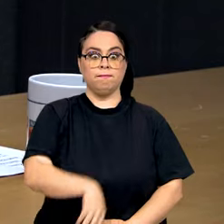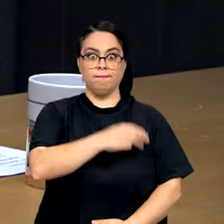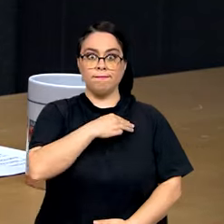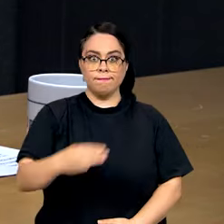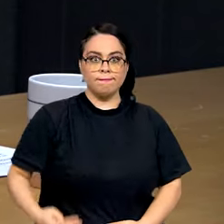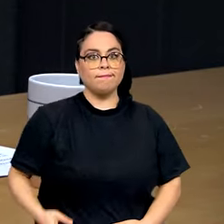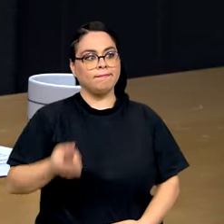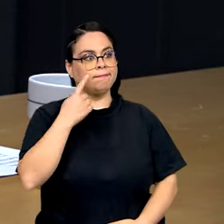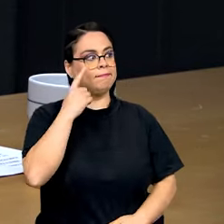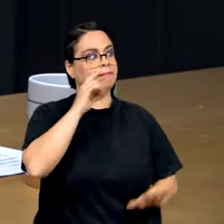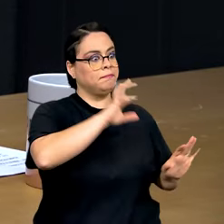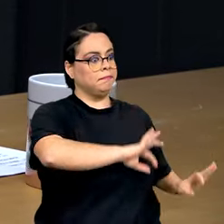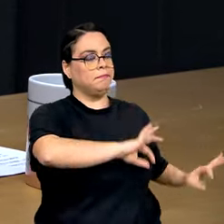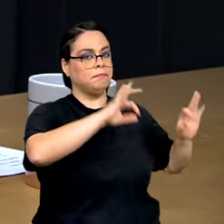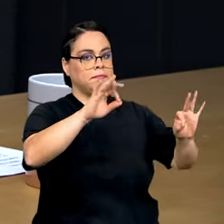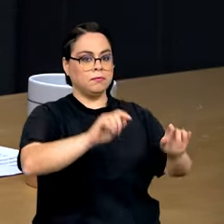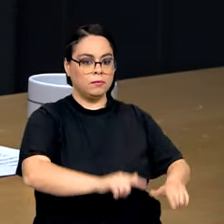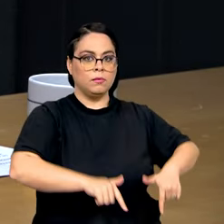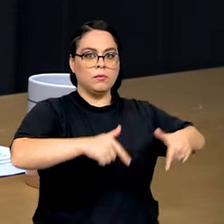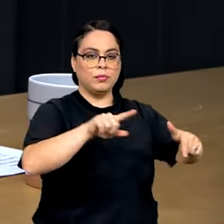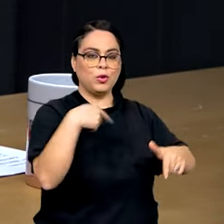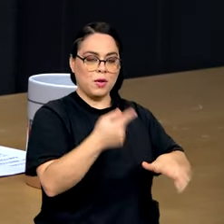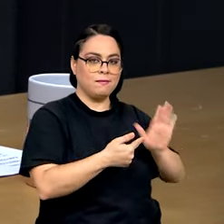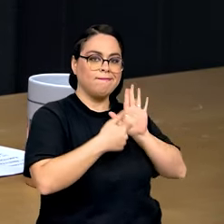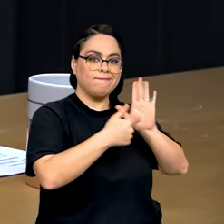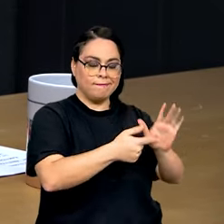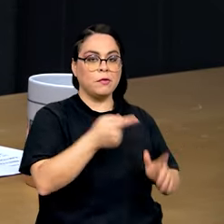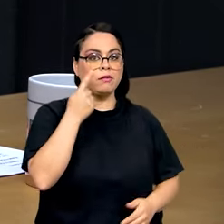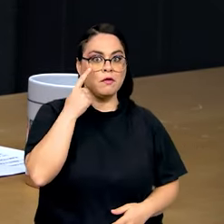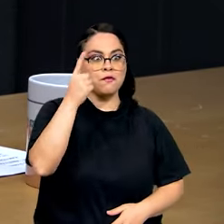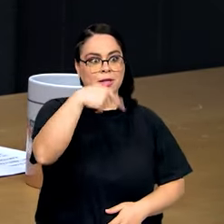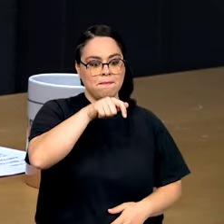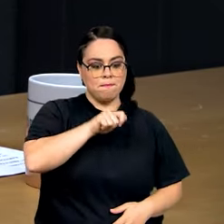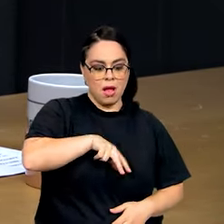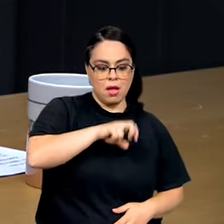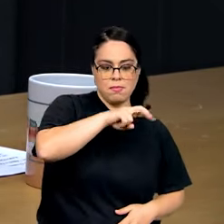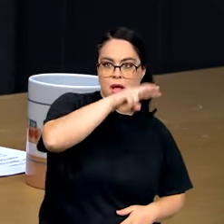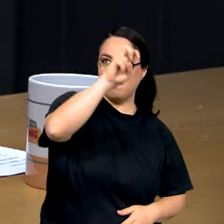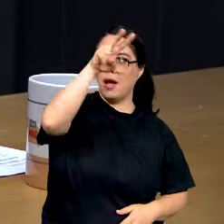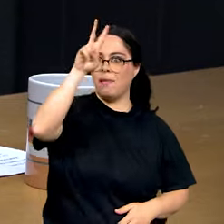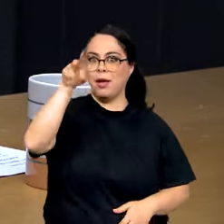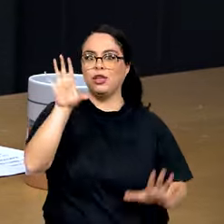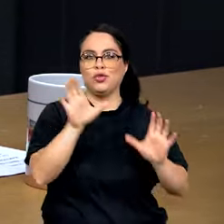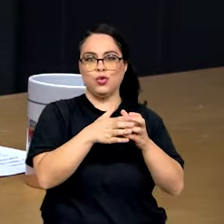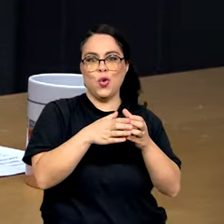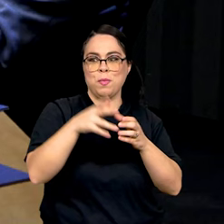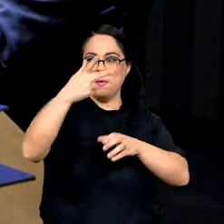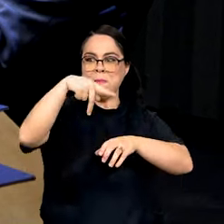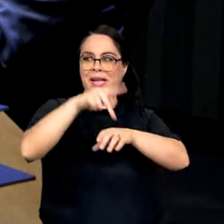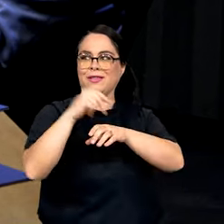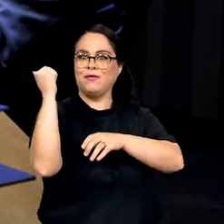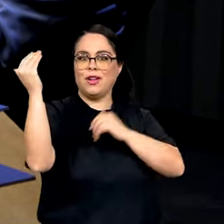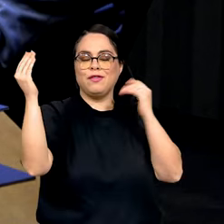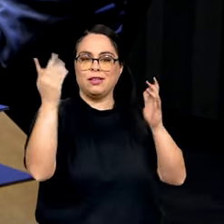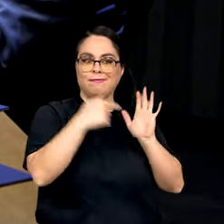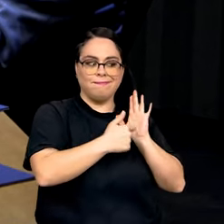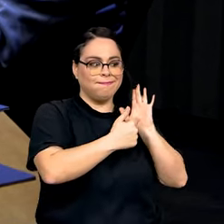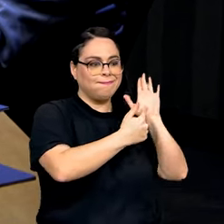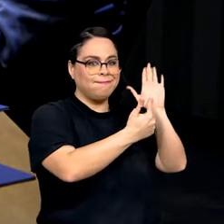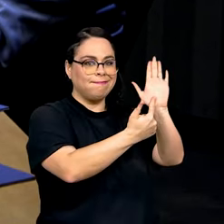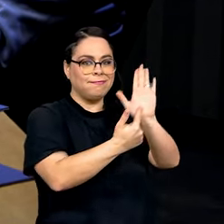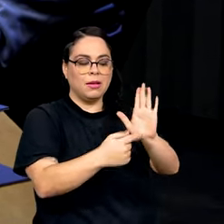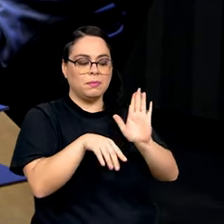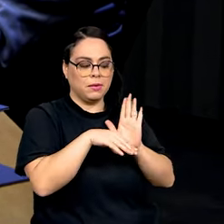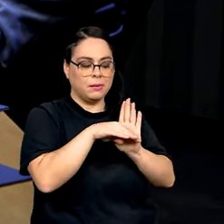Ministro a gente viu aí uma das iniciativas né que a gente apresentou a gente viu que o senhor andou pelo Brasil aí com as delegações internacionais